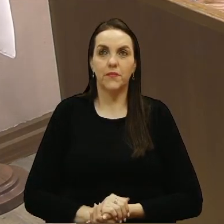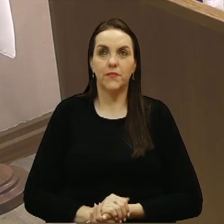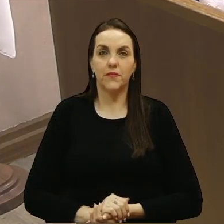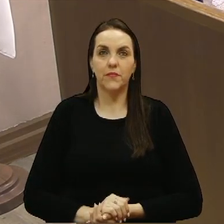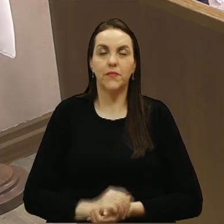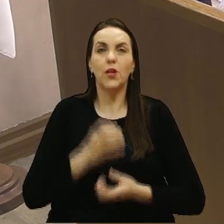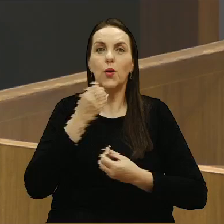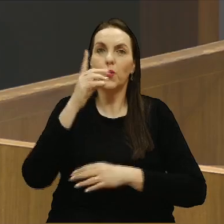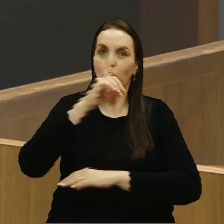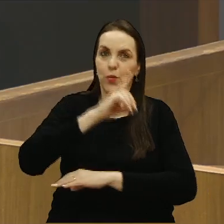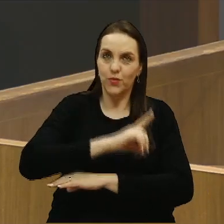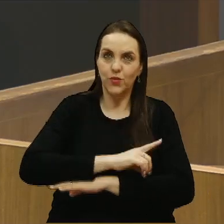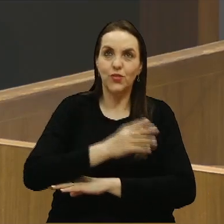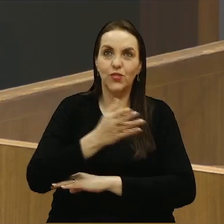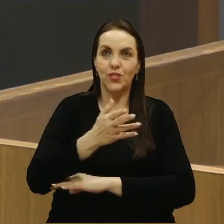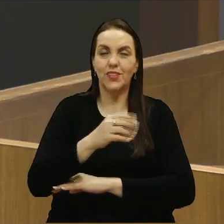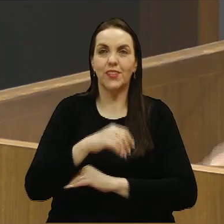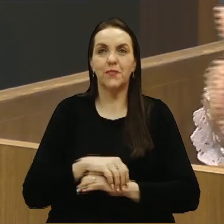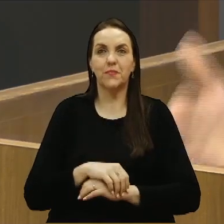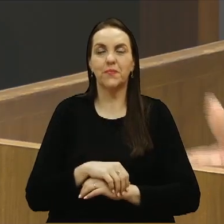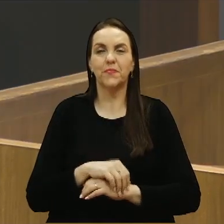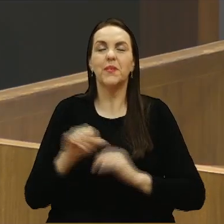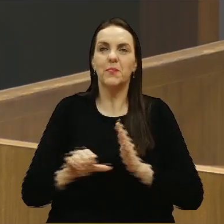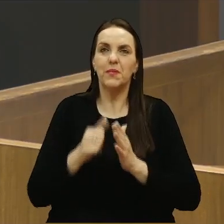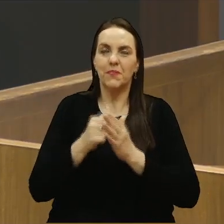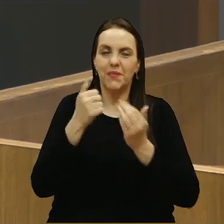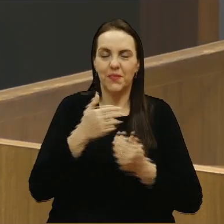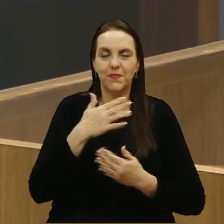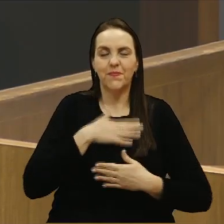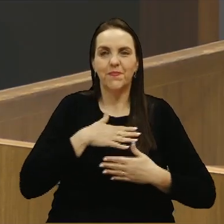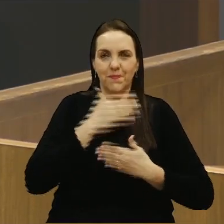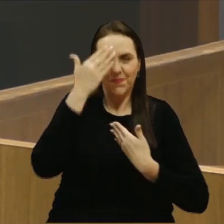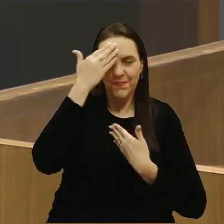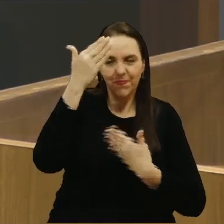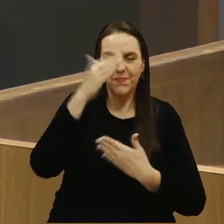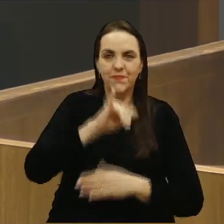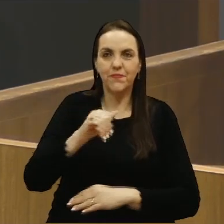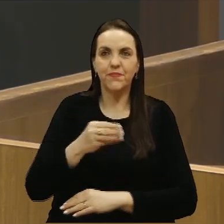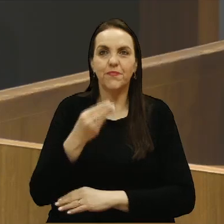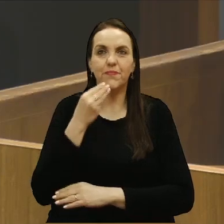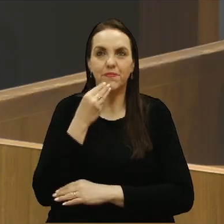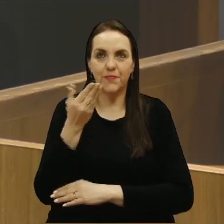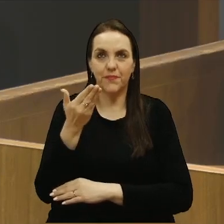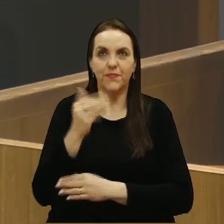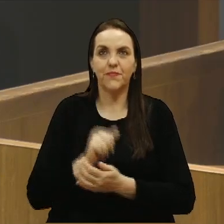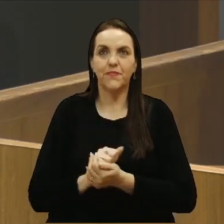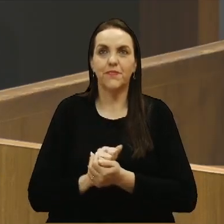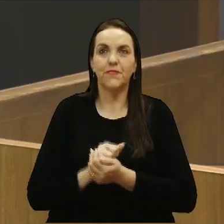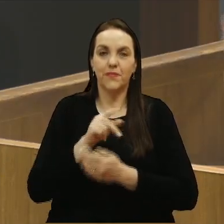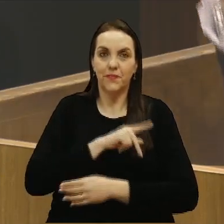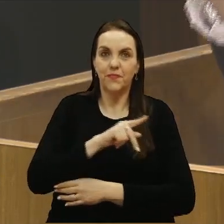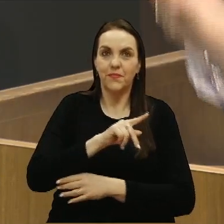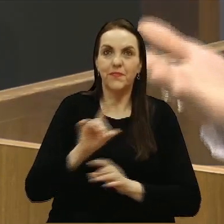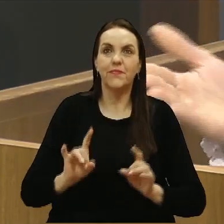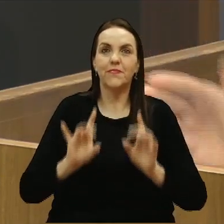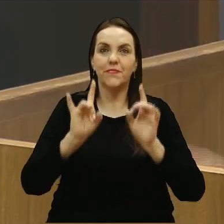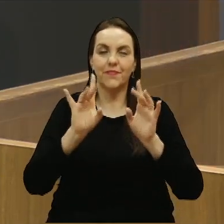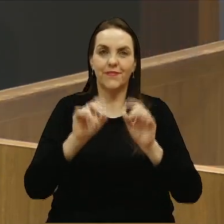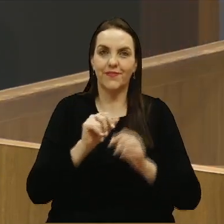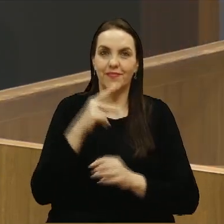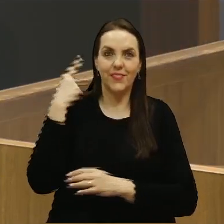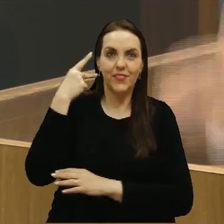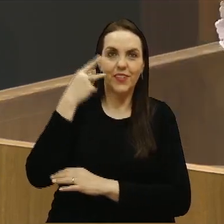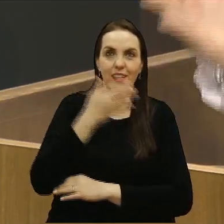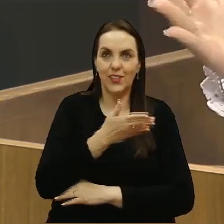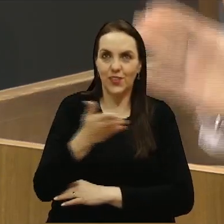Bom dia, pessoal. Primeiramente, gostaria de agradecer a oportunidade, em especial o presidente e demais